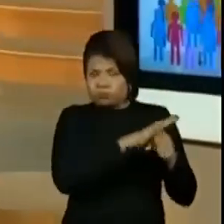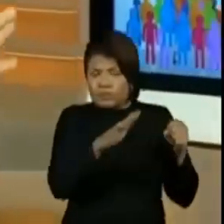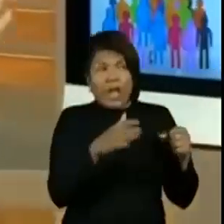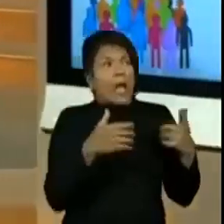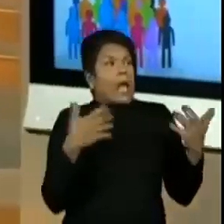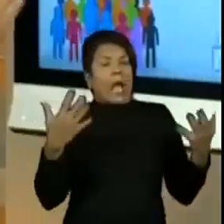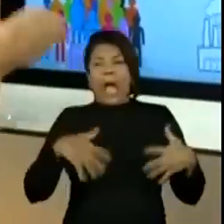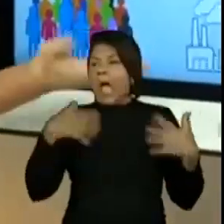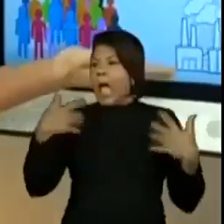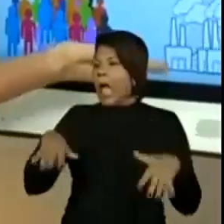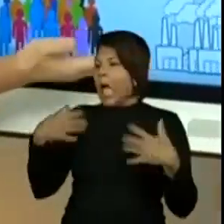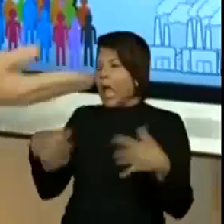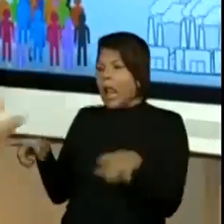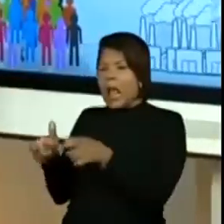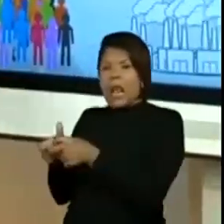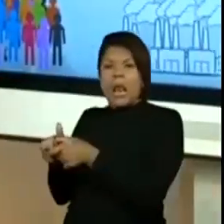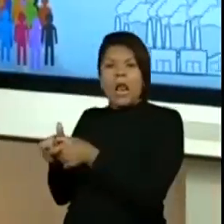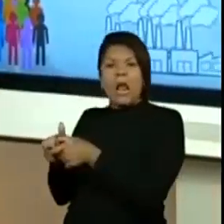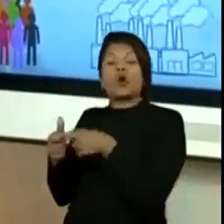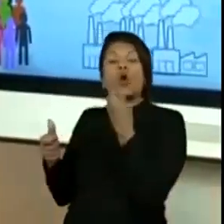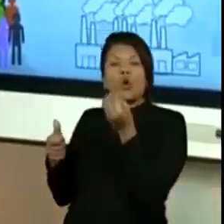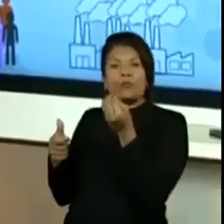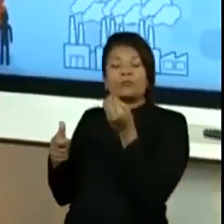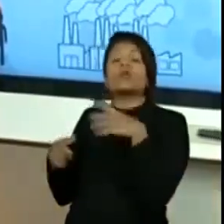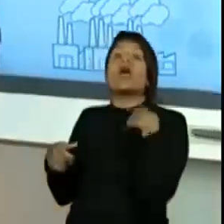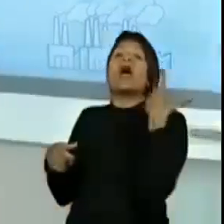ser conhecida como Revolução Industrial.